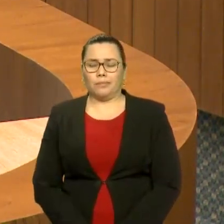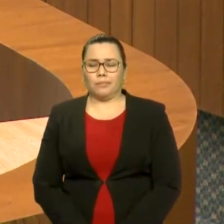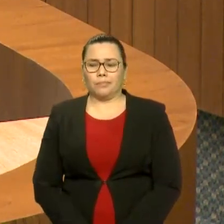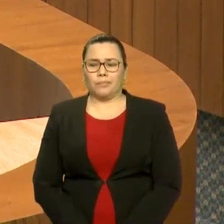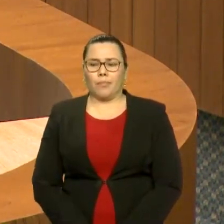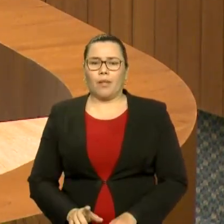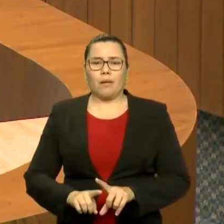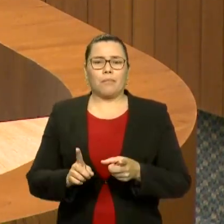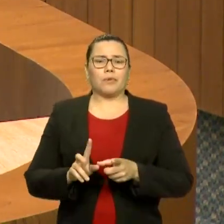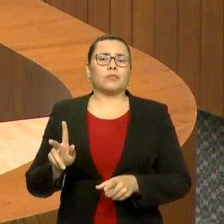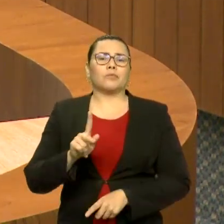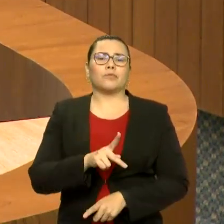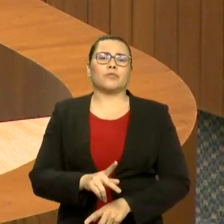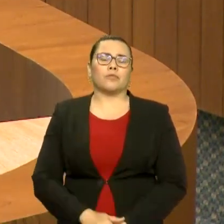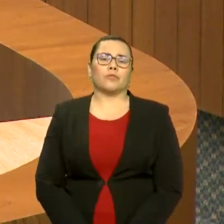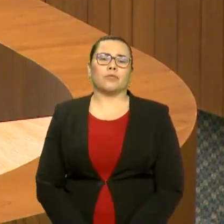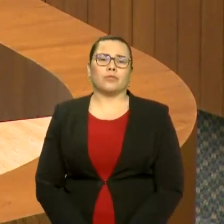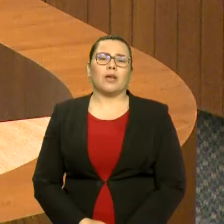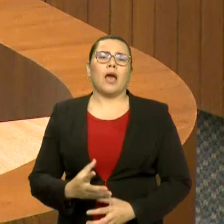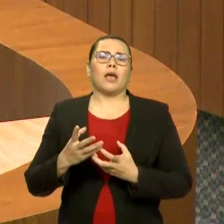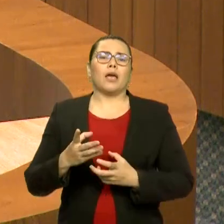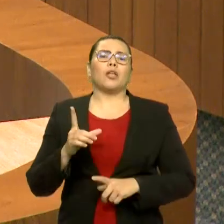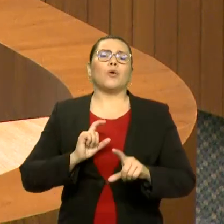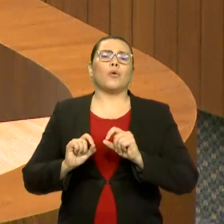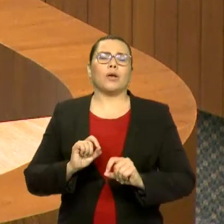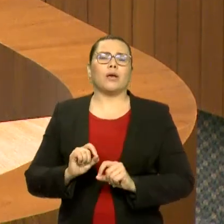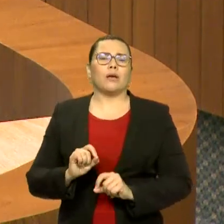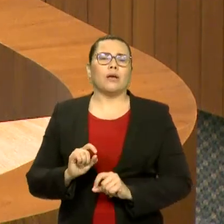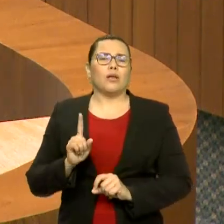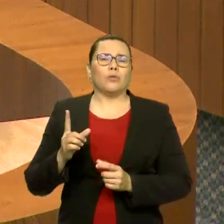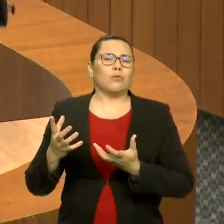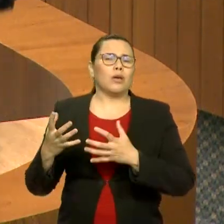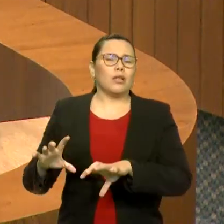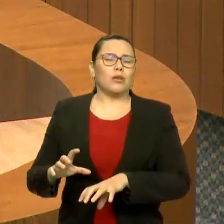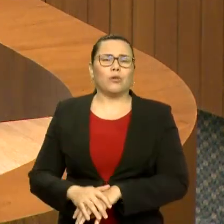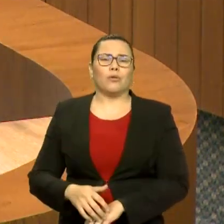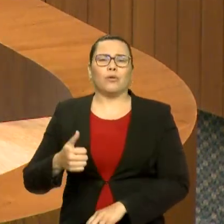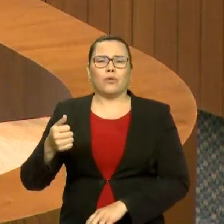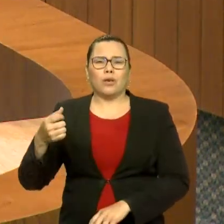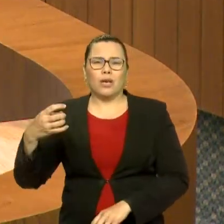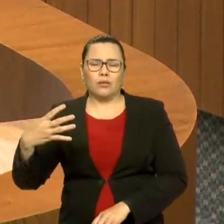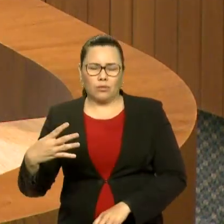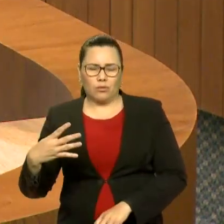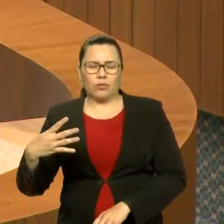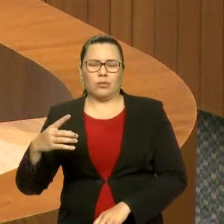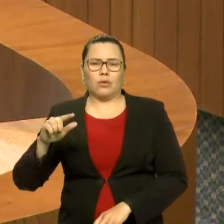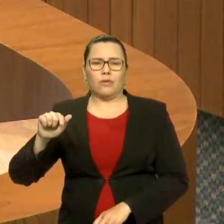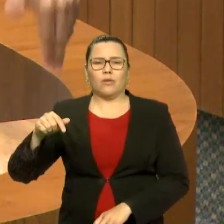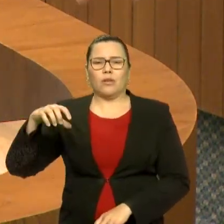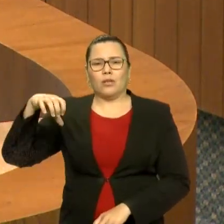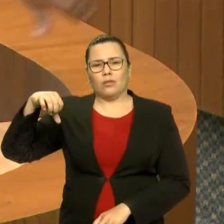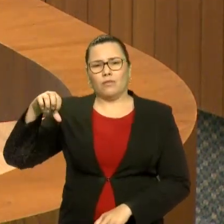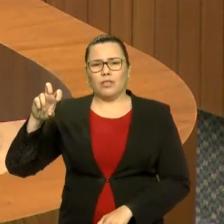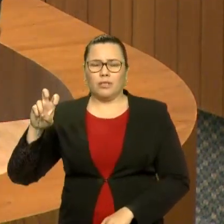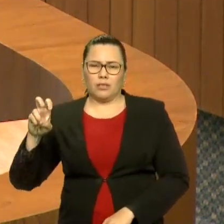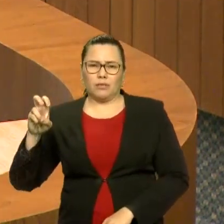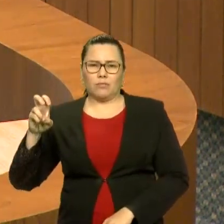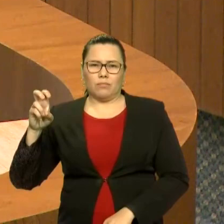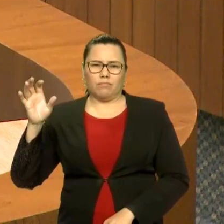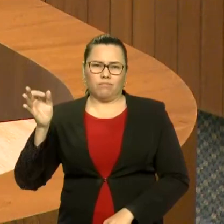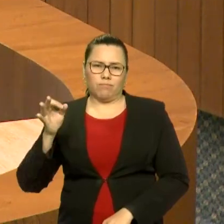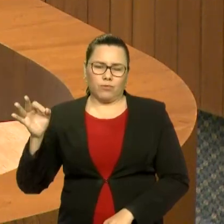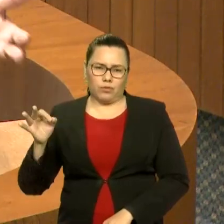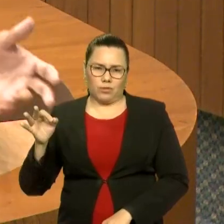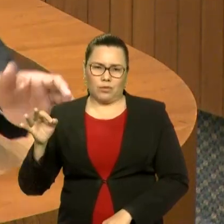solicitar, a exigir, a cobrar, não os 14,95%, porque em cima do piso defasado, iria continuar